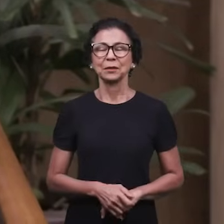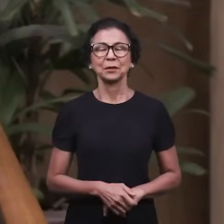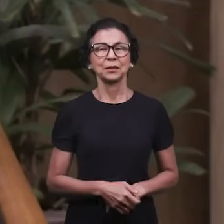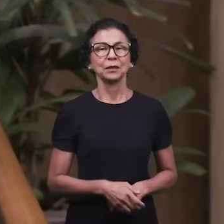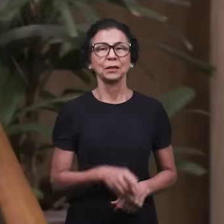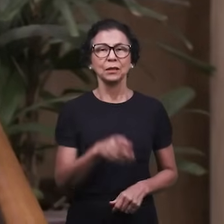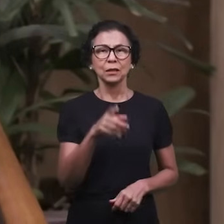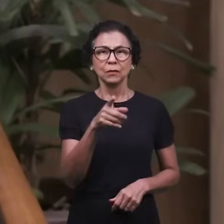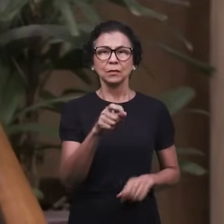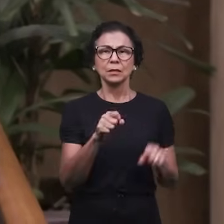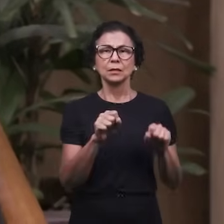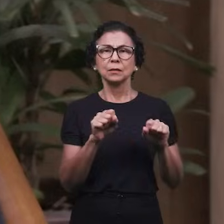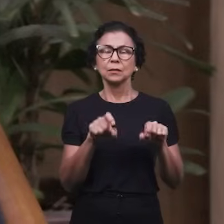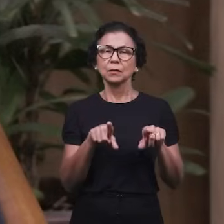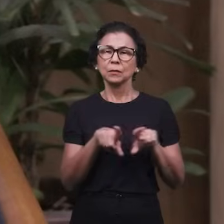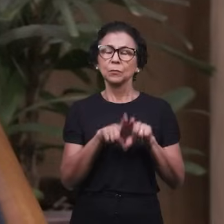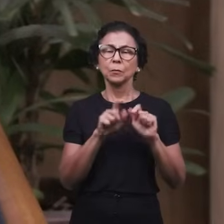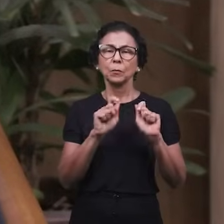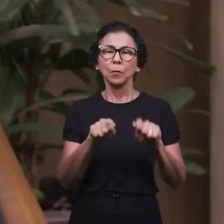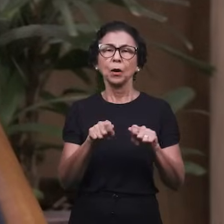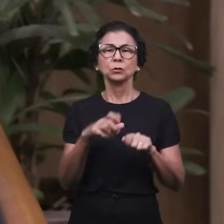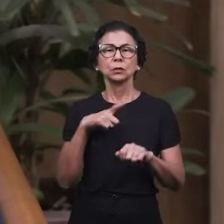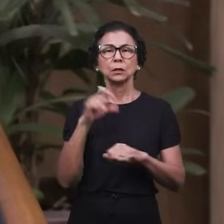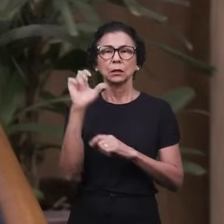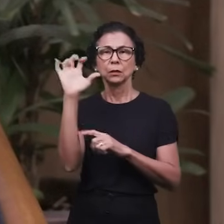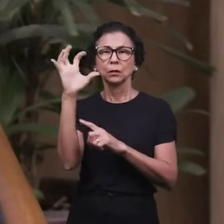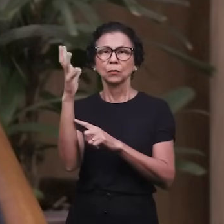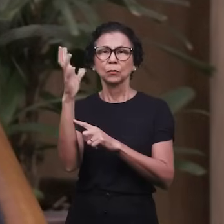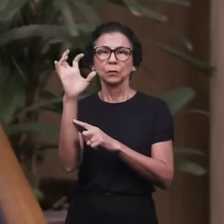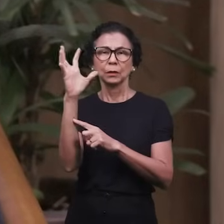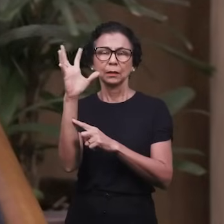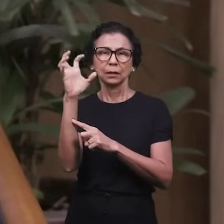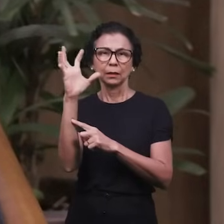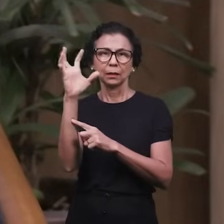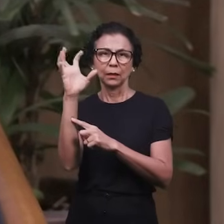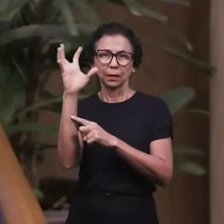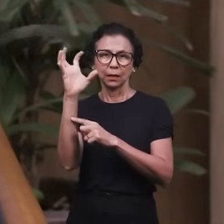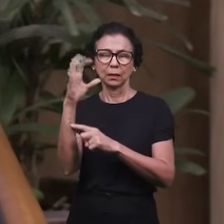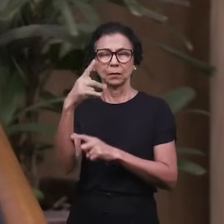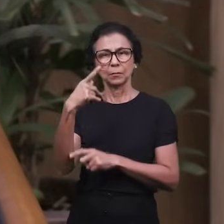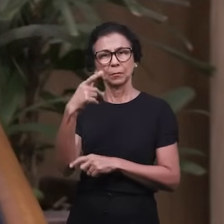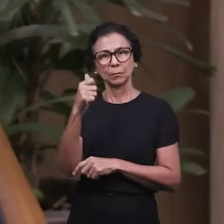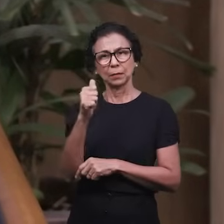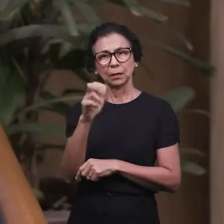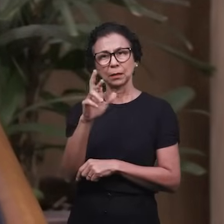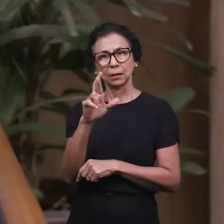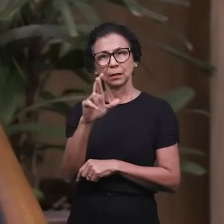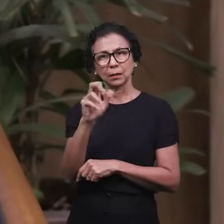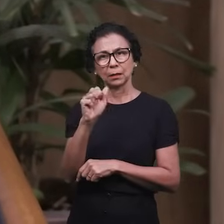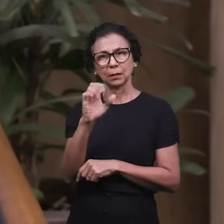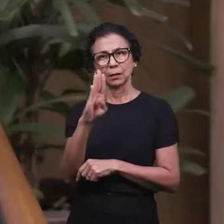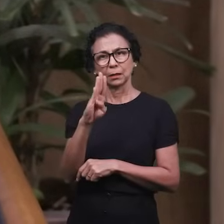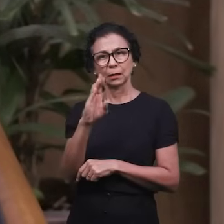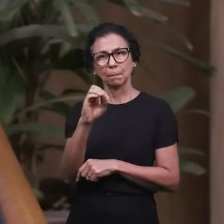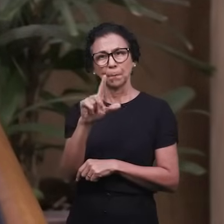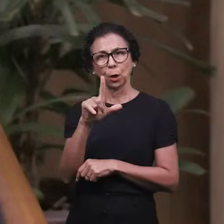esse sinal na sua casa. Deixa eu explicar rapidinho aqui. Para você ter a antena parabólica na sua casa,